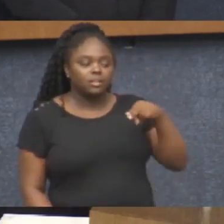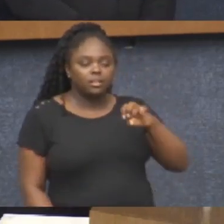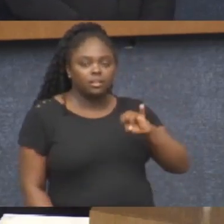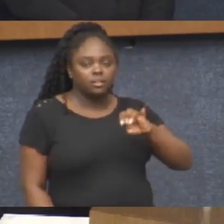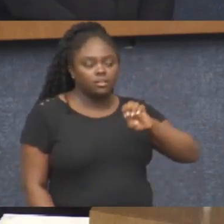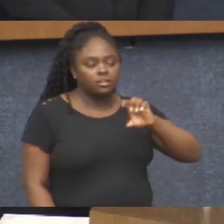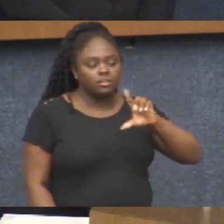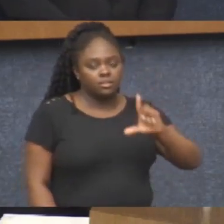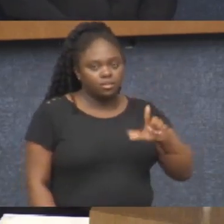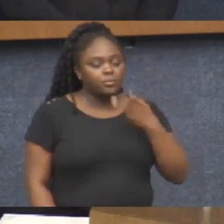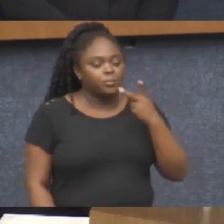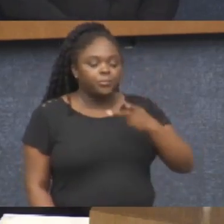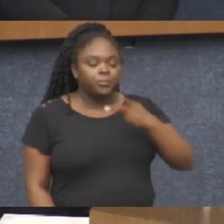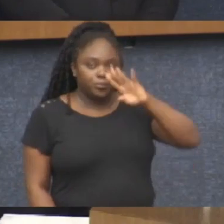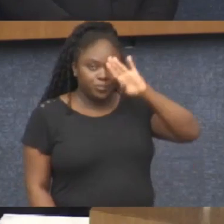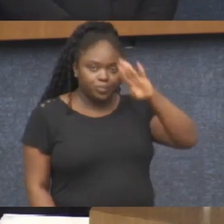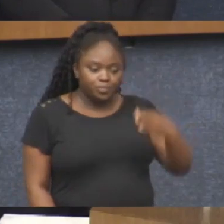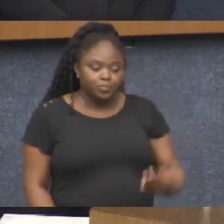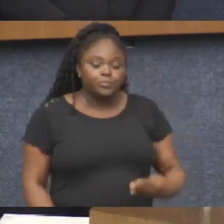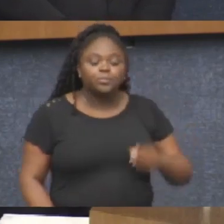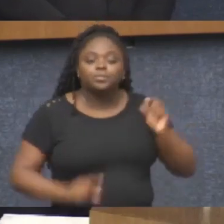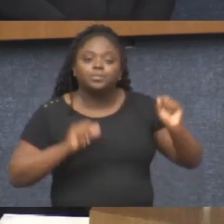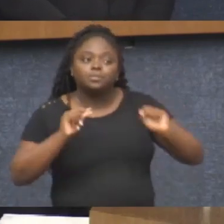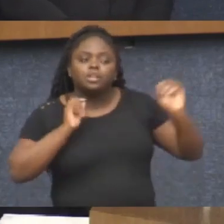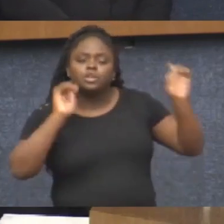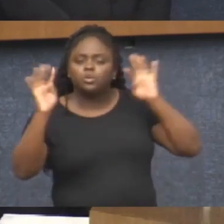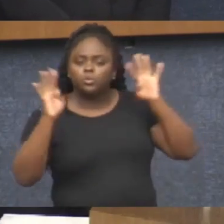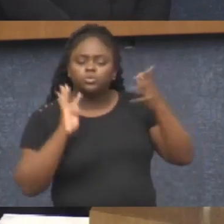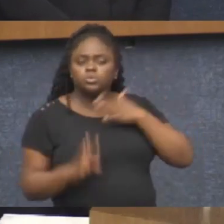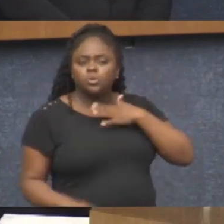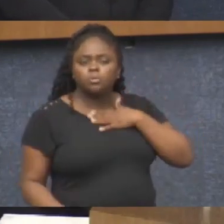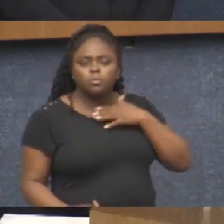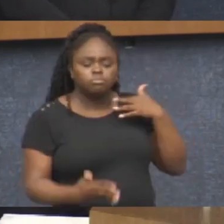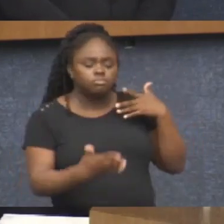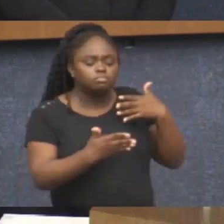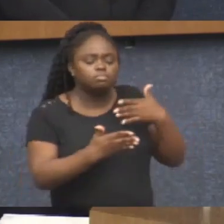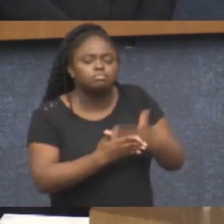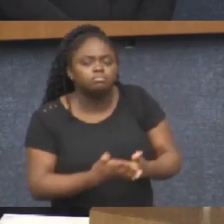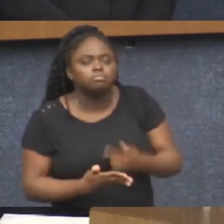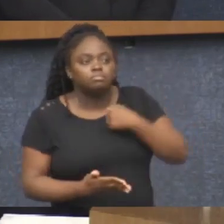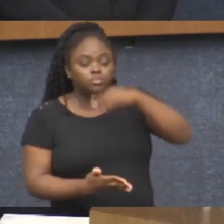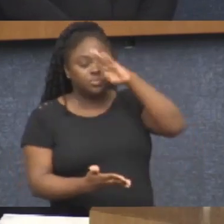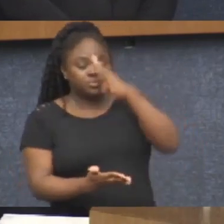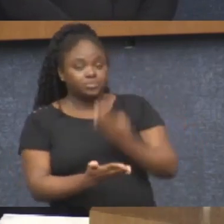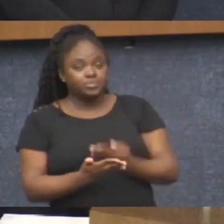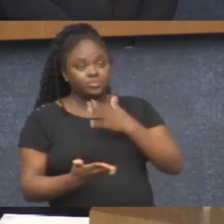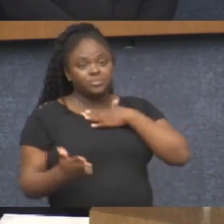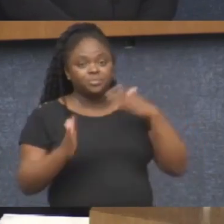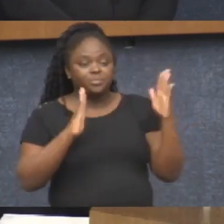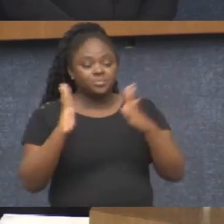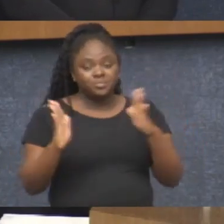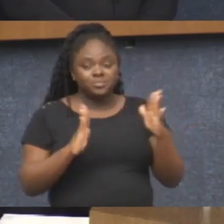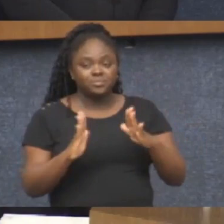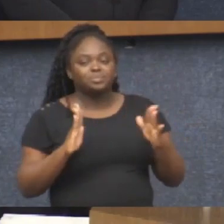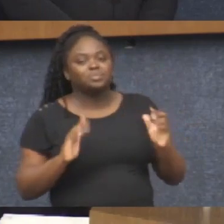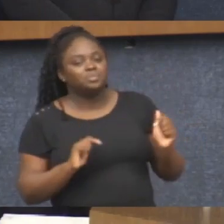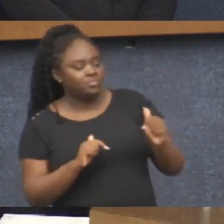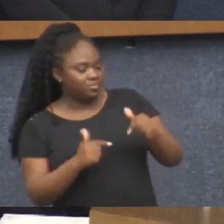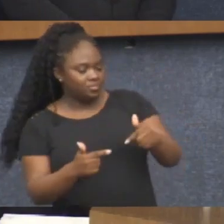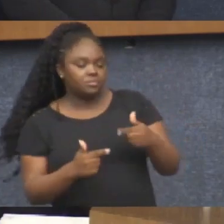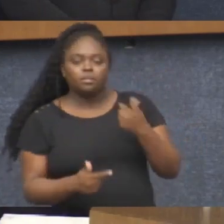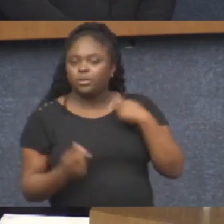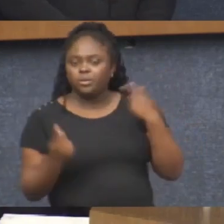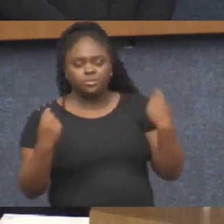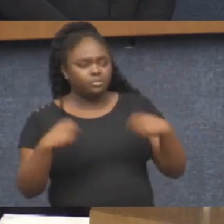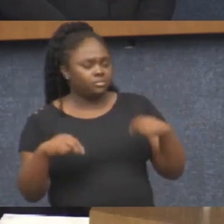homenagem, porque um sonho meu é que, muito em breve, acredito que durante o meu período ainda de atuação,